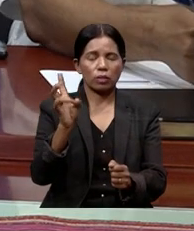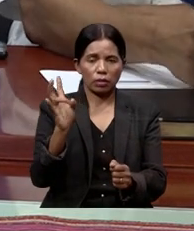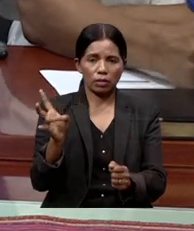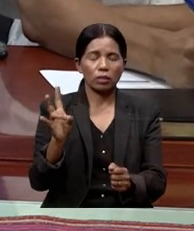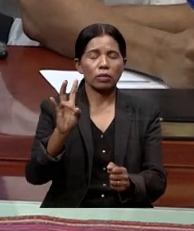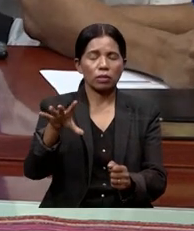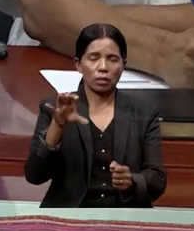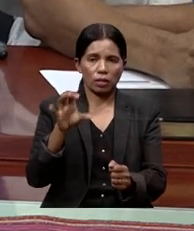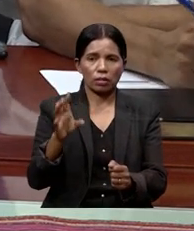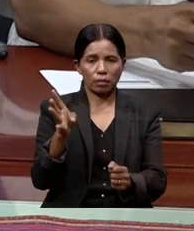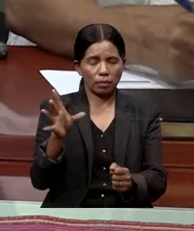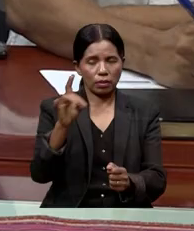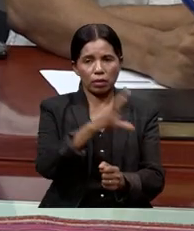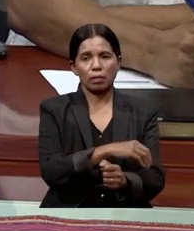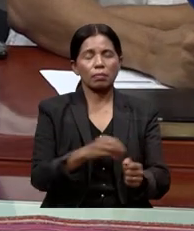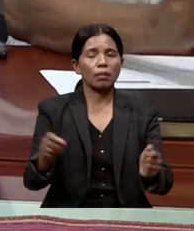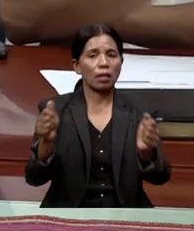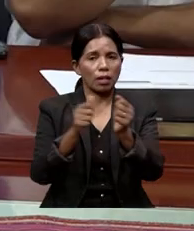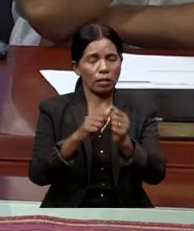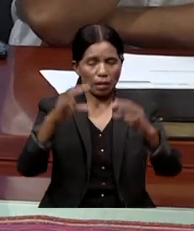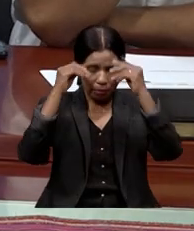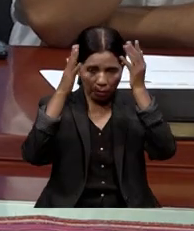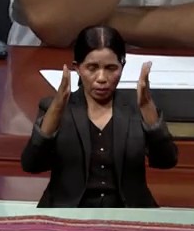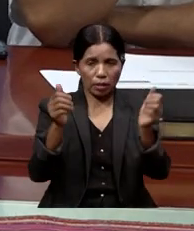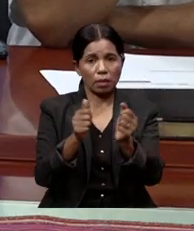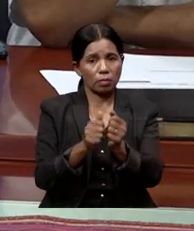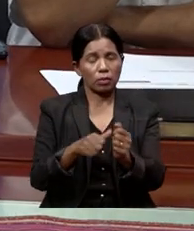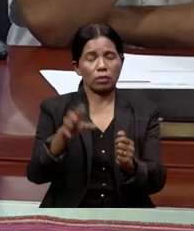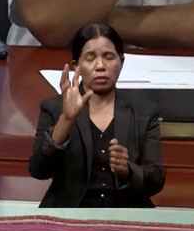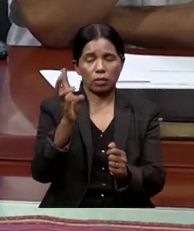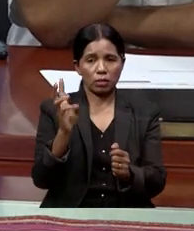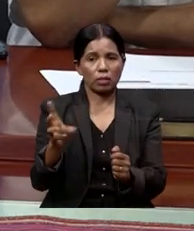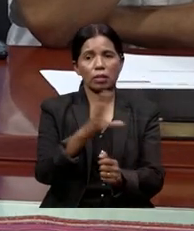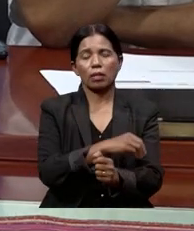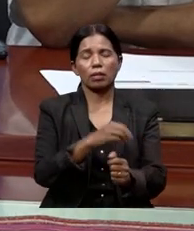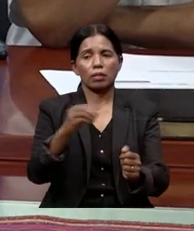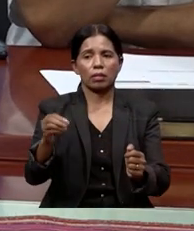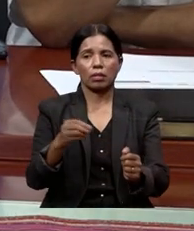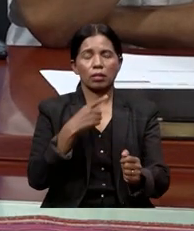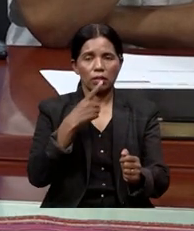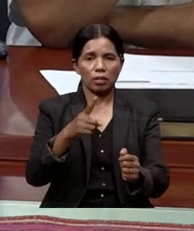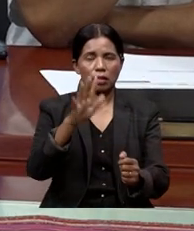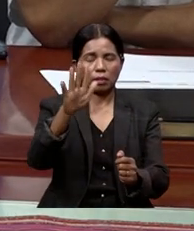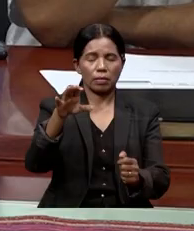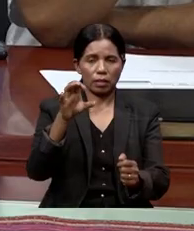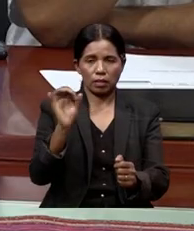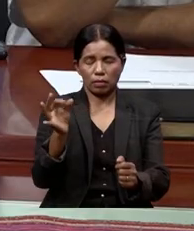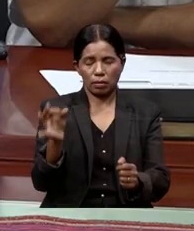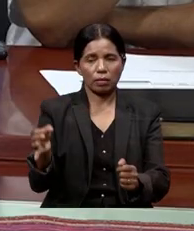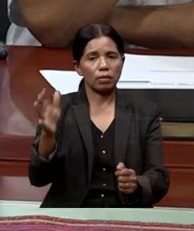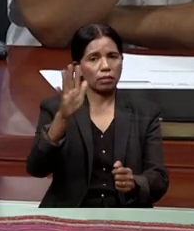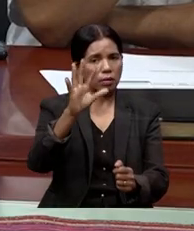se bacharelato 106 professores, no licenciatura 559